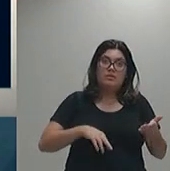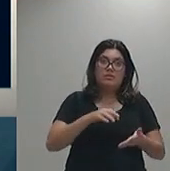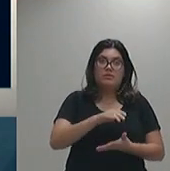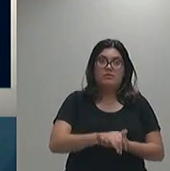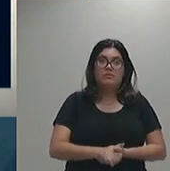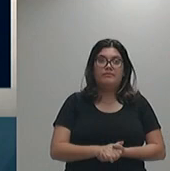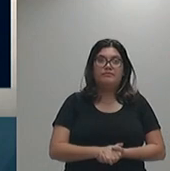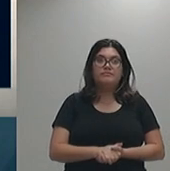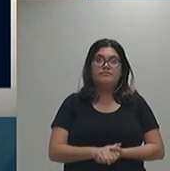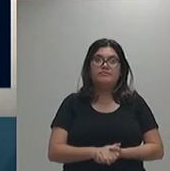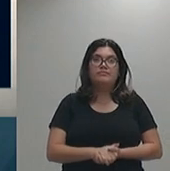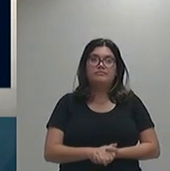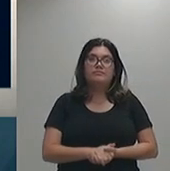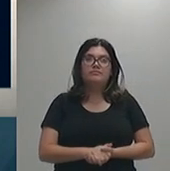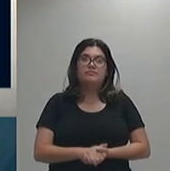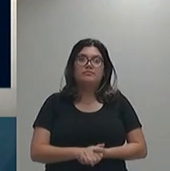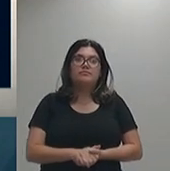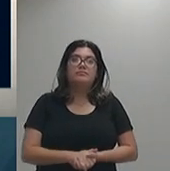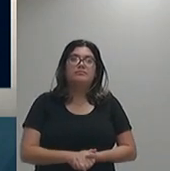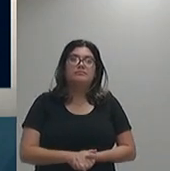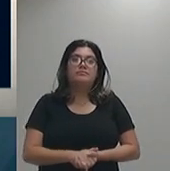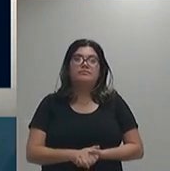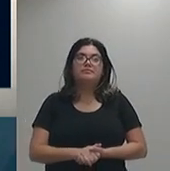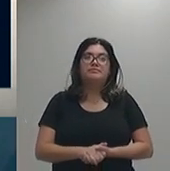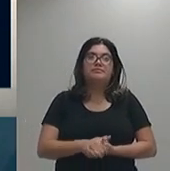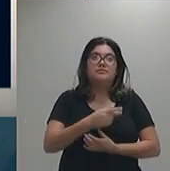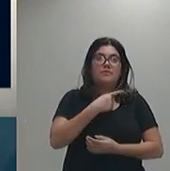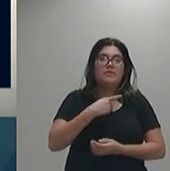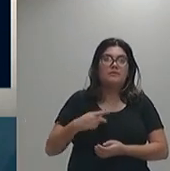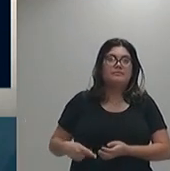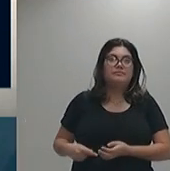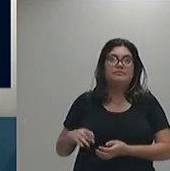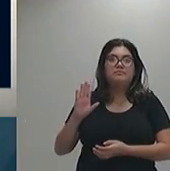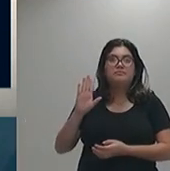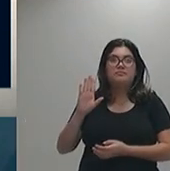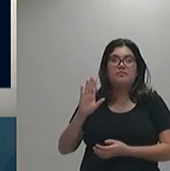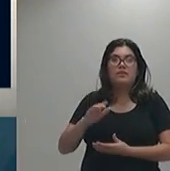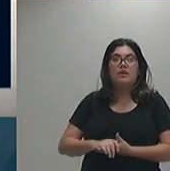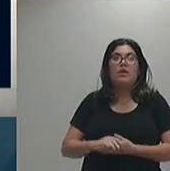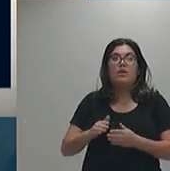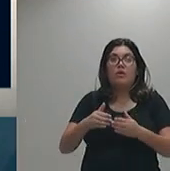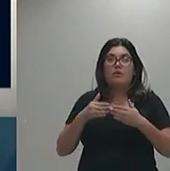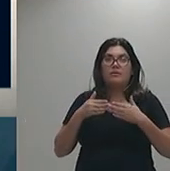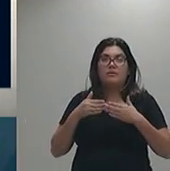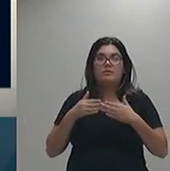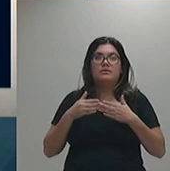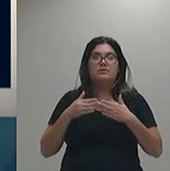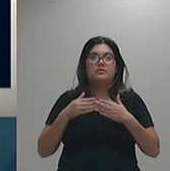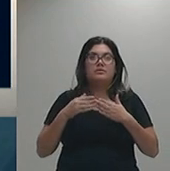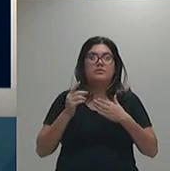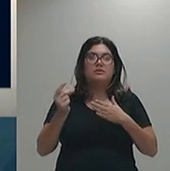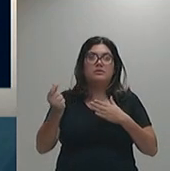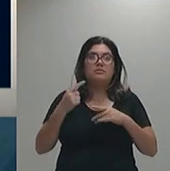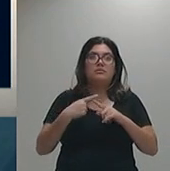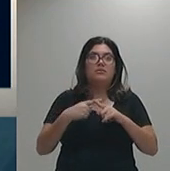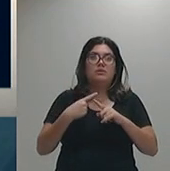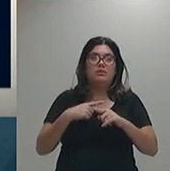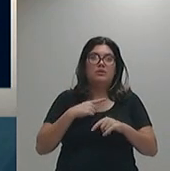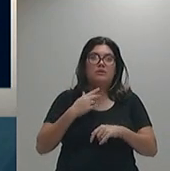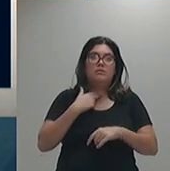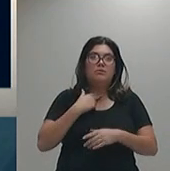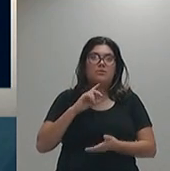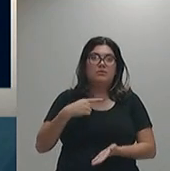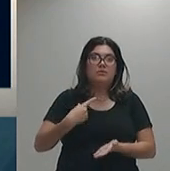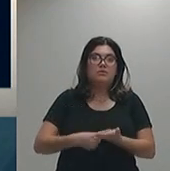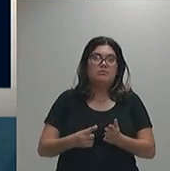eu sou presidente do presidente Pois é eu peço licença você olhasse para mim retirar em razão de compromissos já assumidos é o que